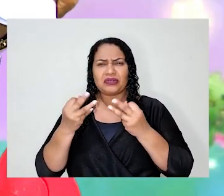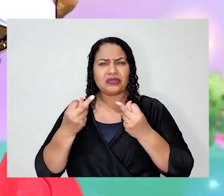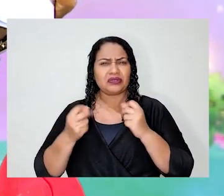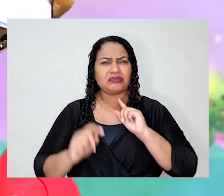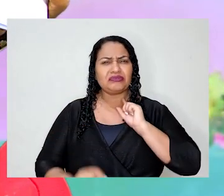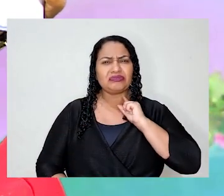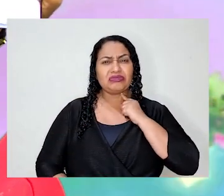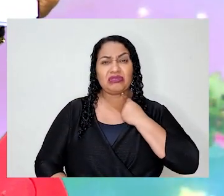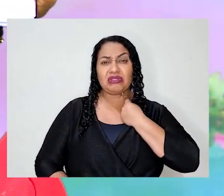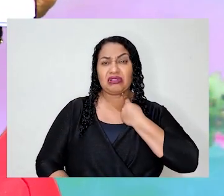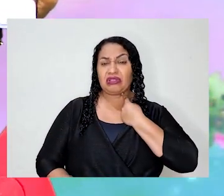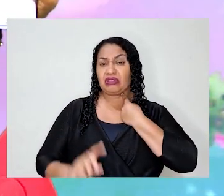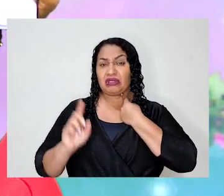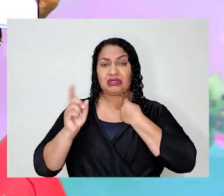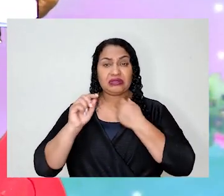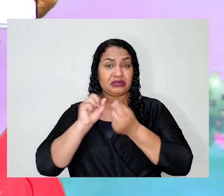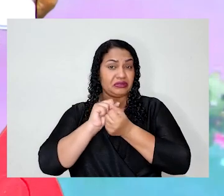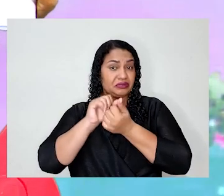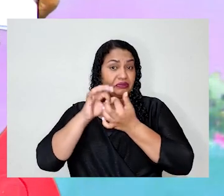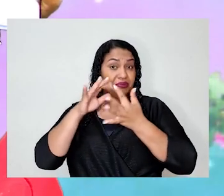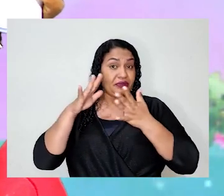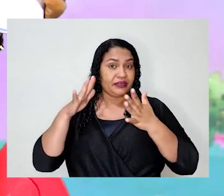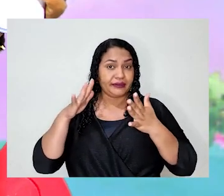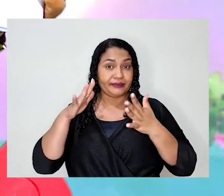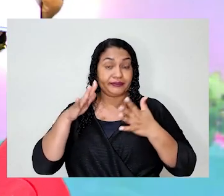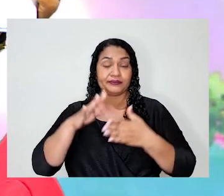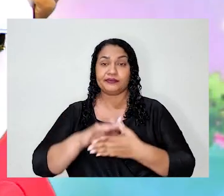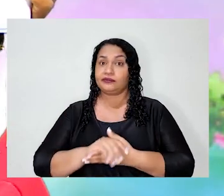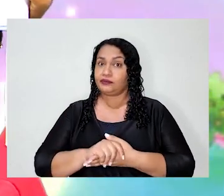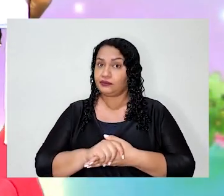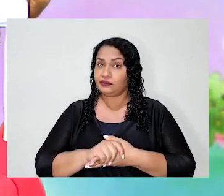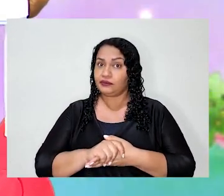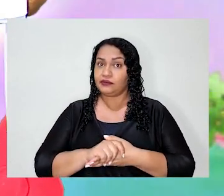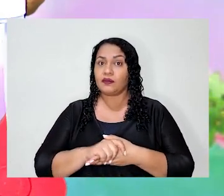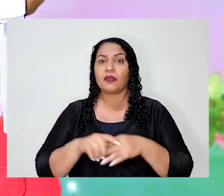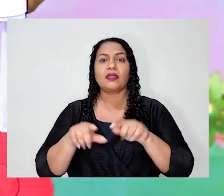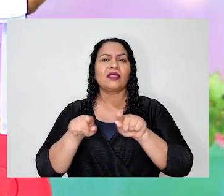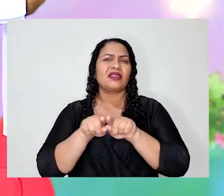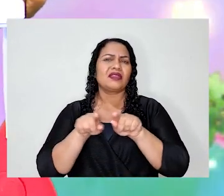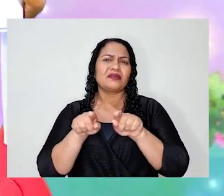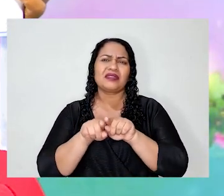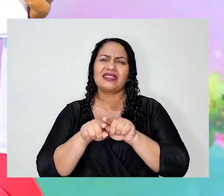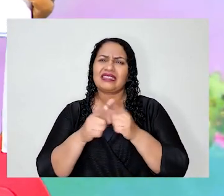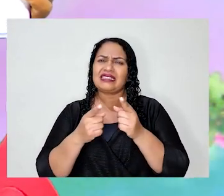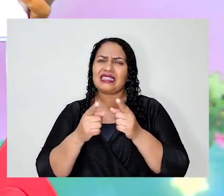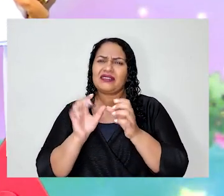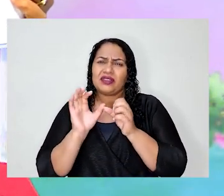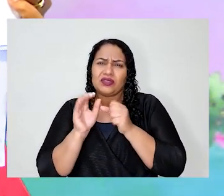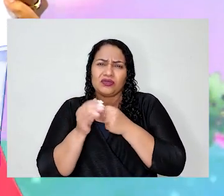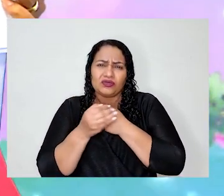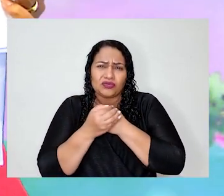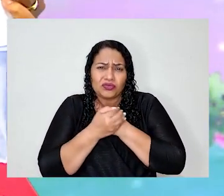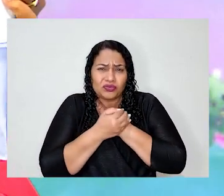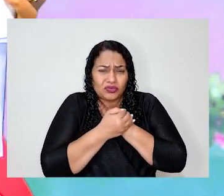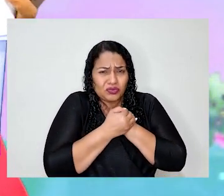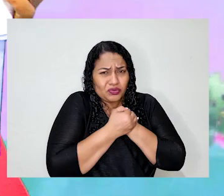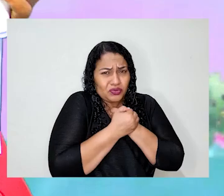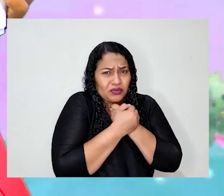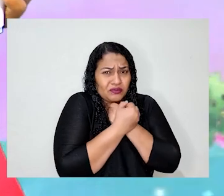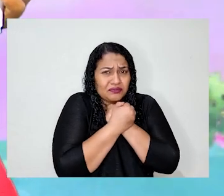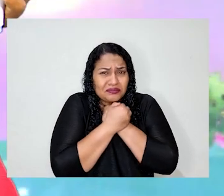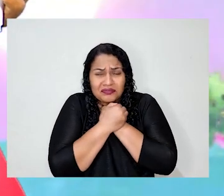toda suja, não estava brilhando e ainda por cima estava toda encolhidinha